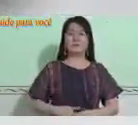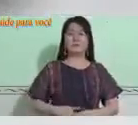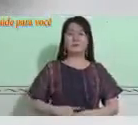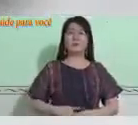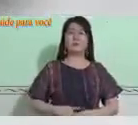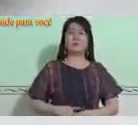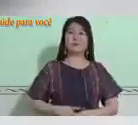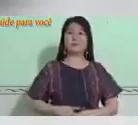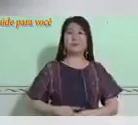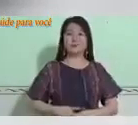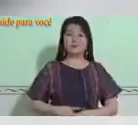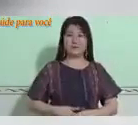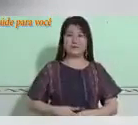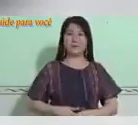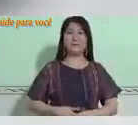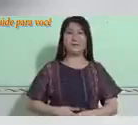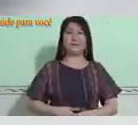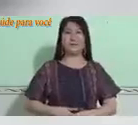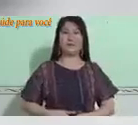Entenda mais sobre o que é o hidrocele.